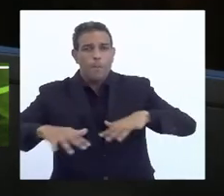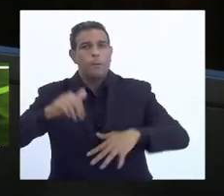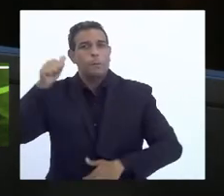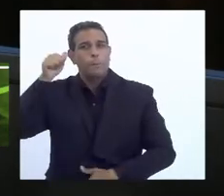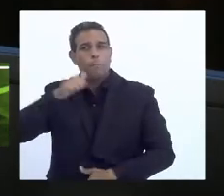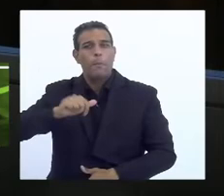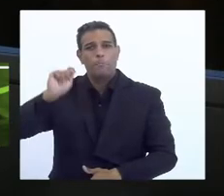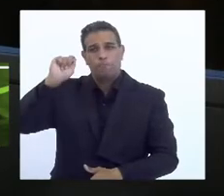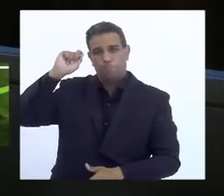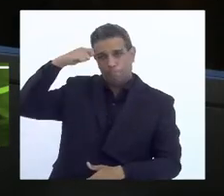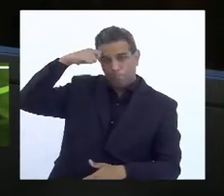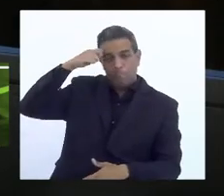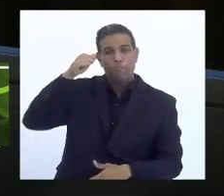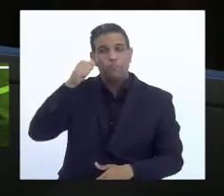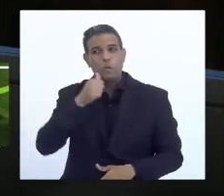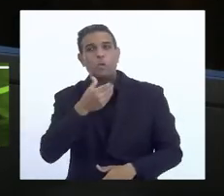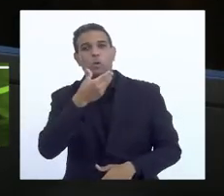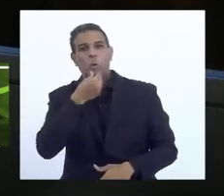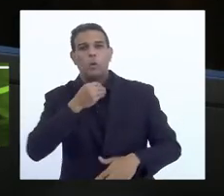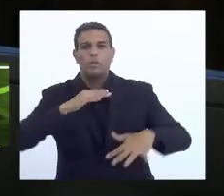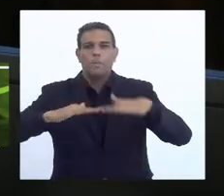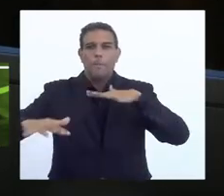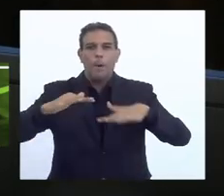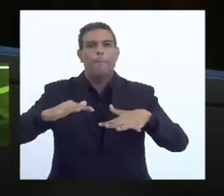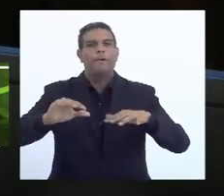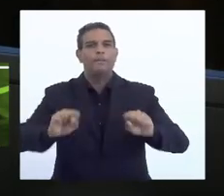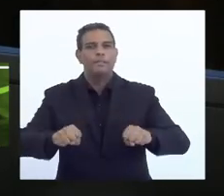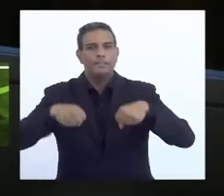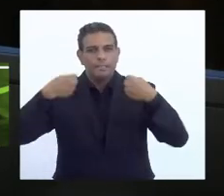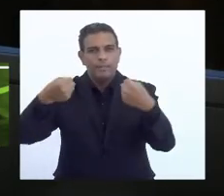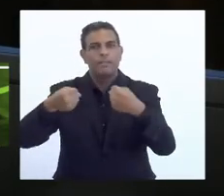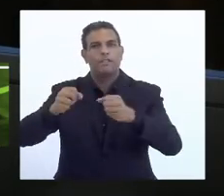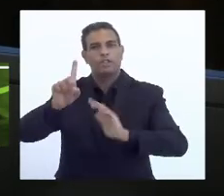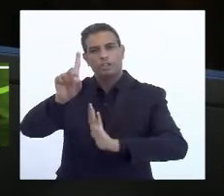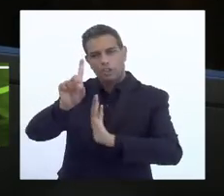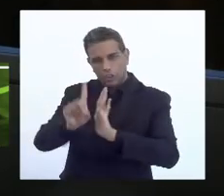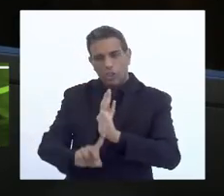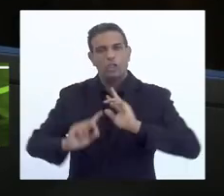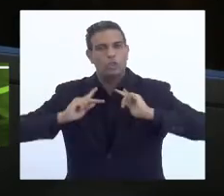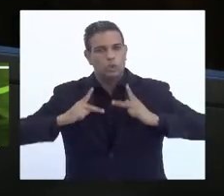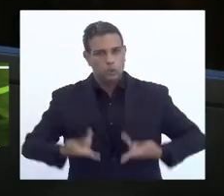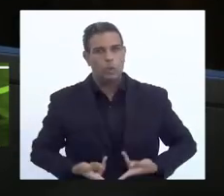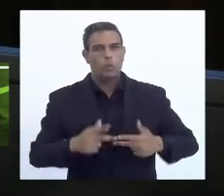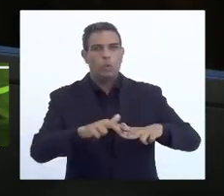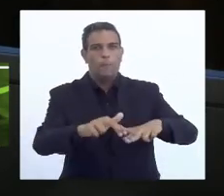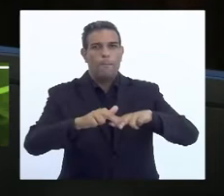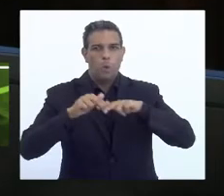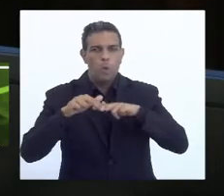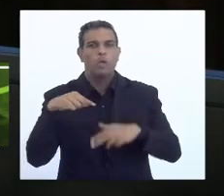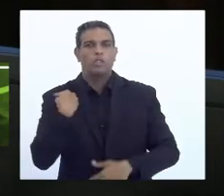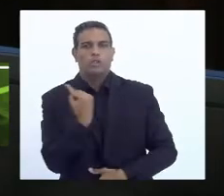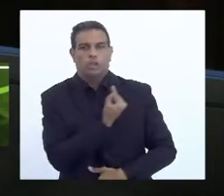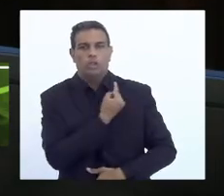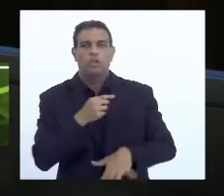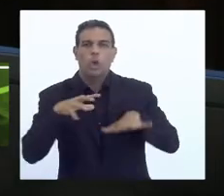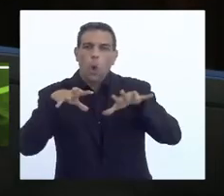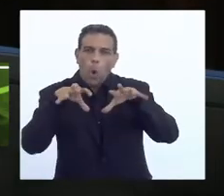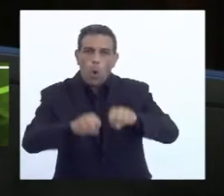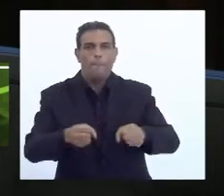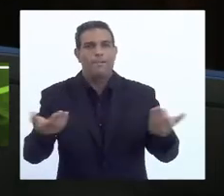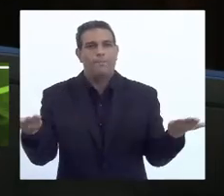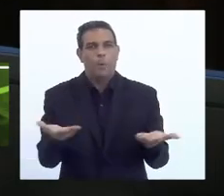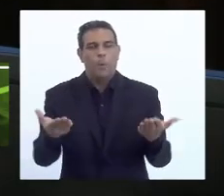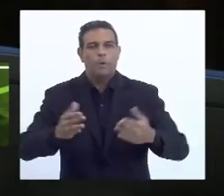de negros e negras, movimentos em defesa dos direitos humanos. É por isso que nós ocupamos essa